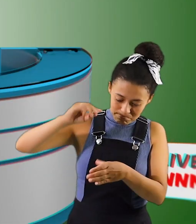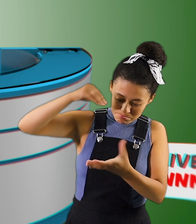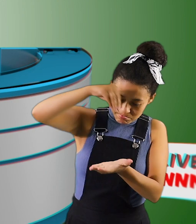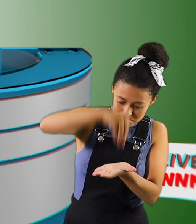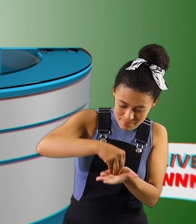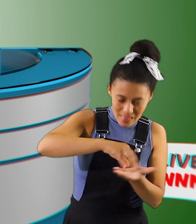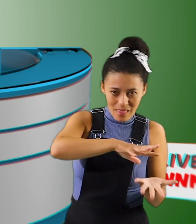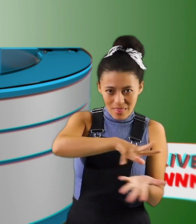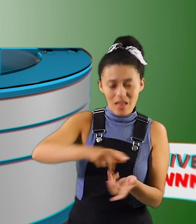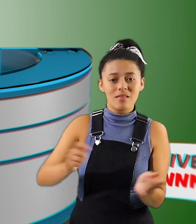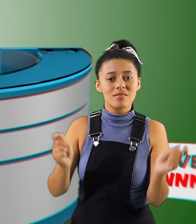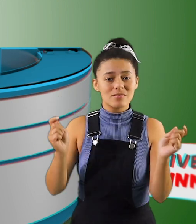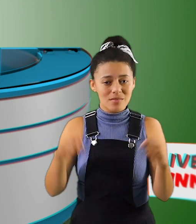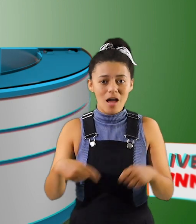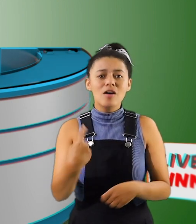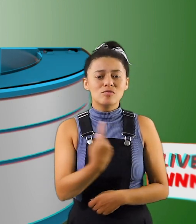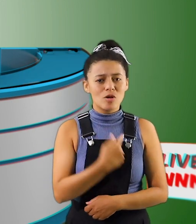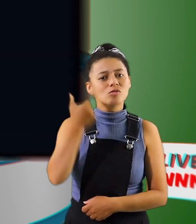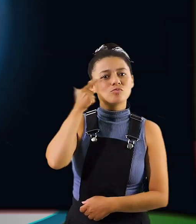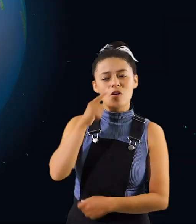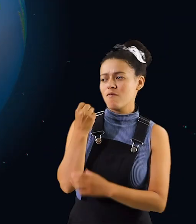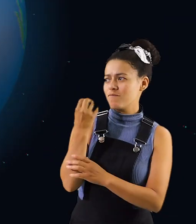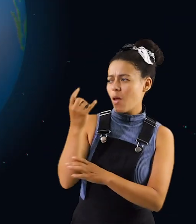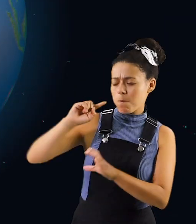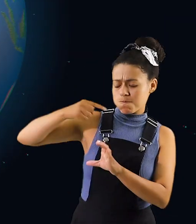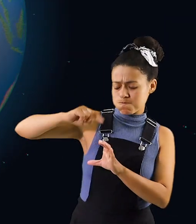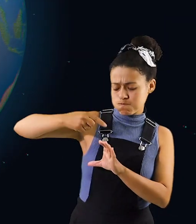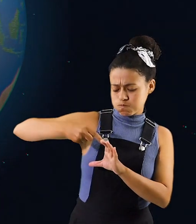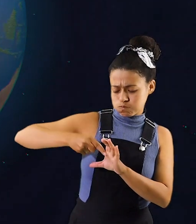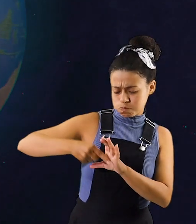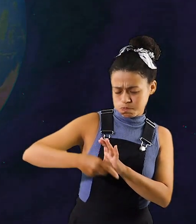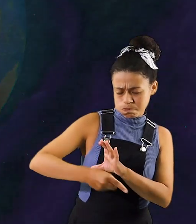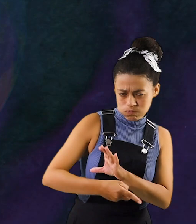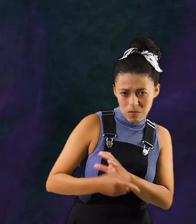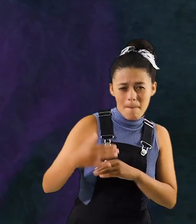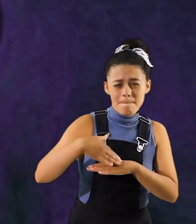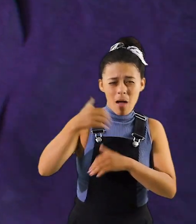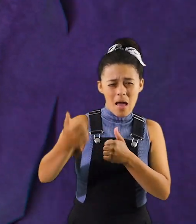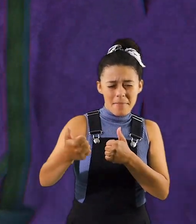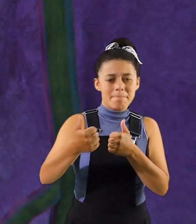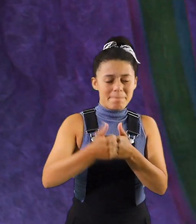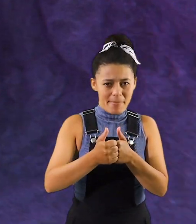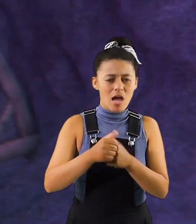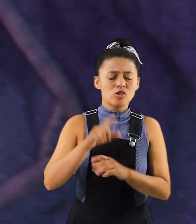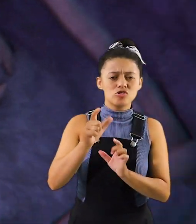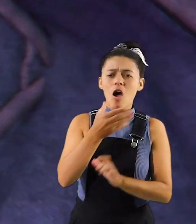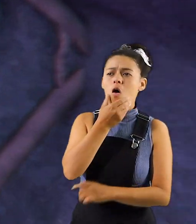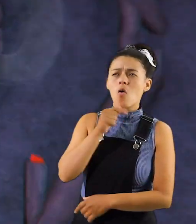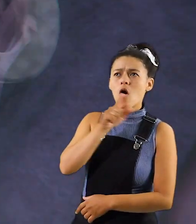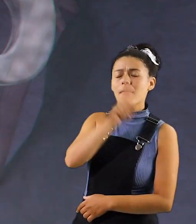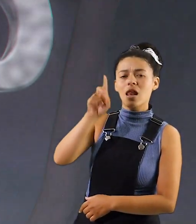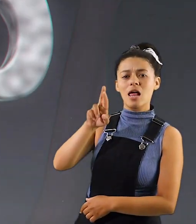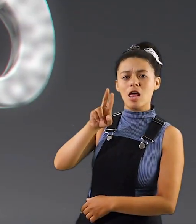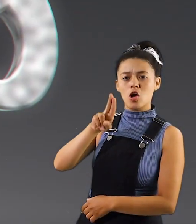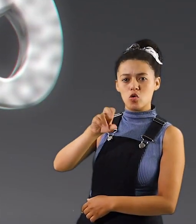possível. Poderemos viajar mais fundo do que nunca. O mais próximo que o ser humano conseguiu chegar